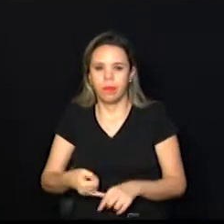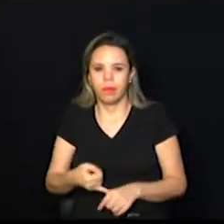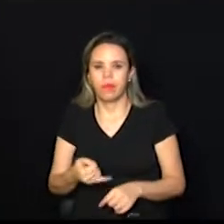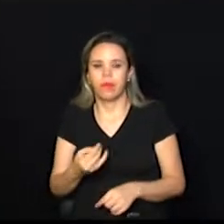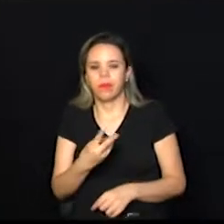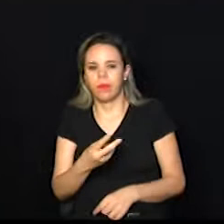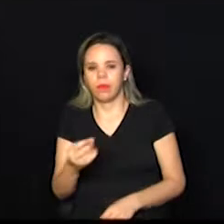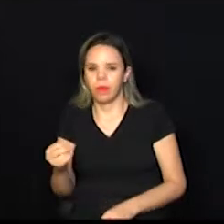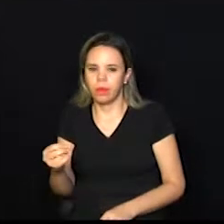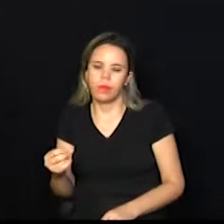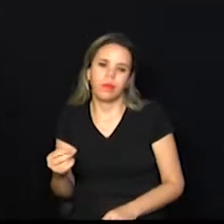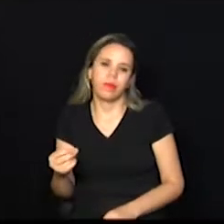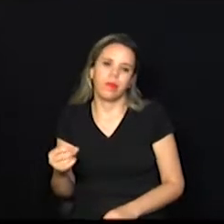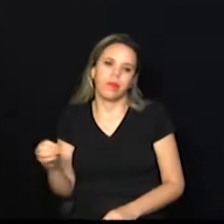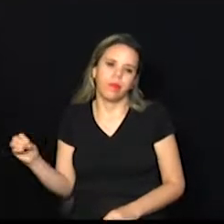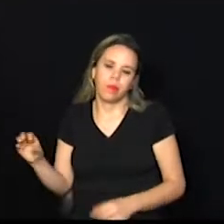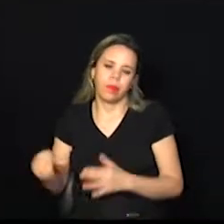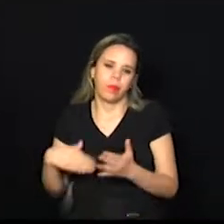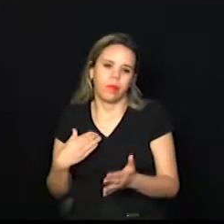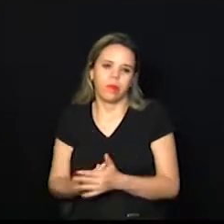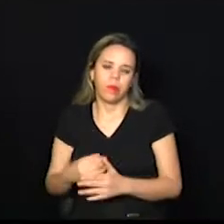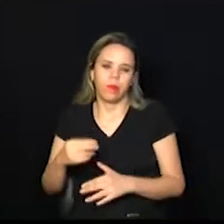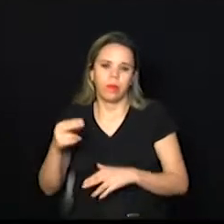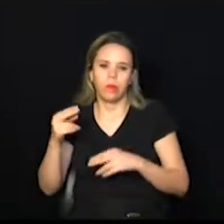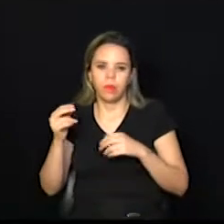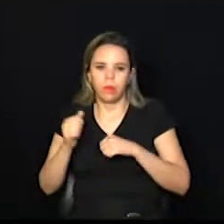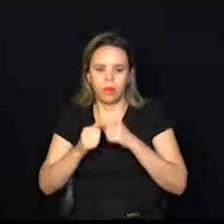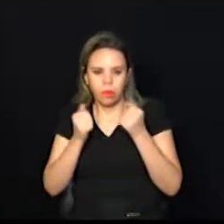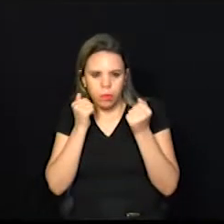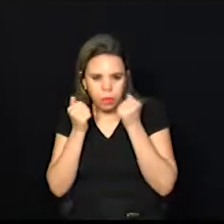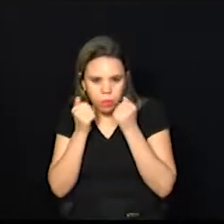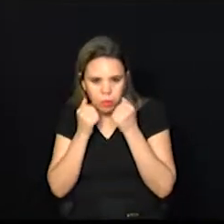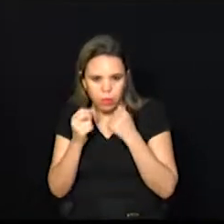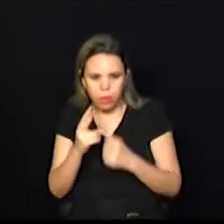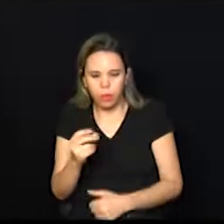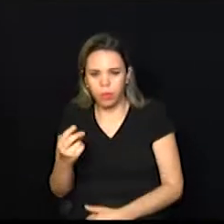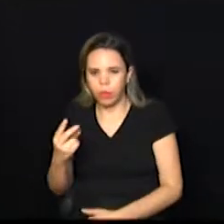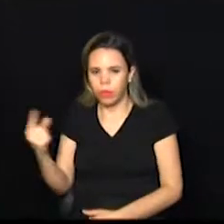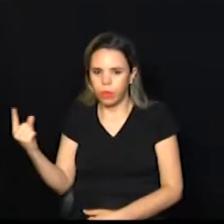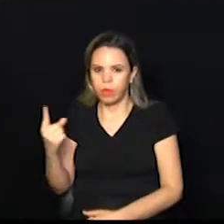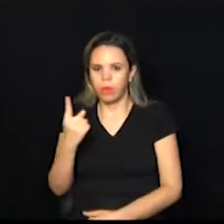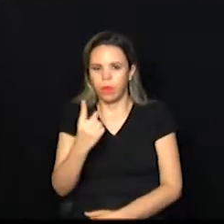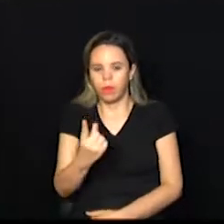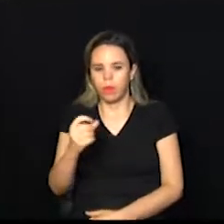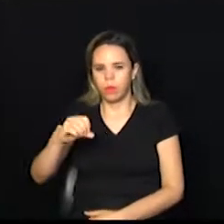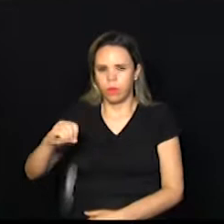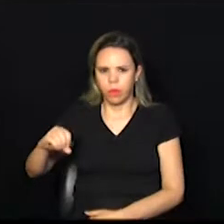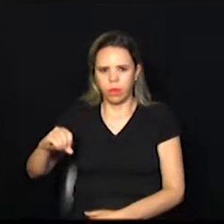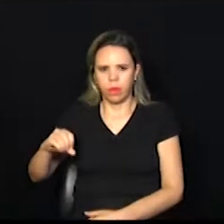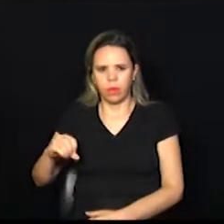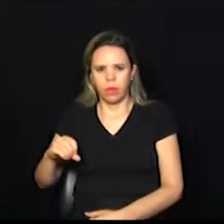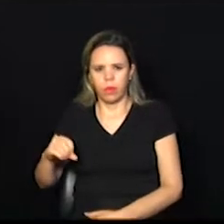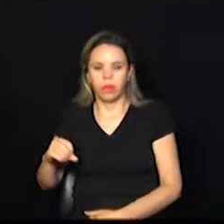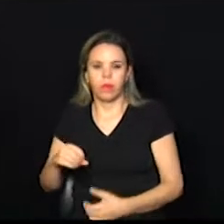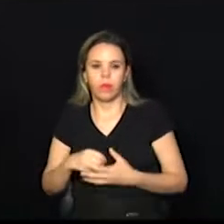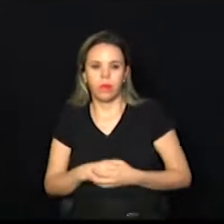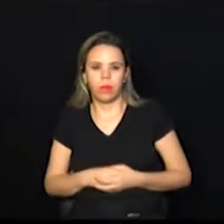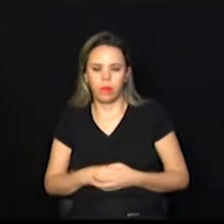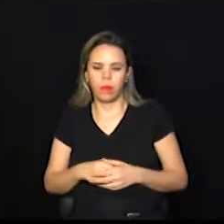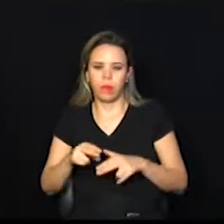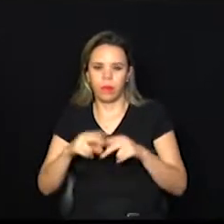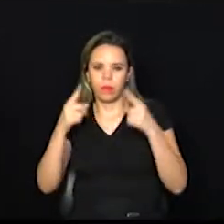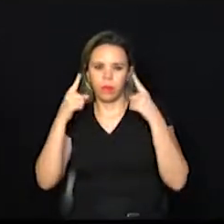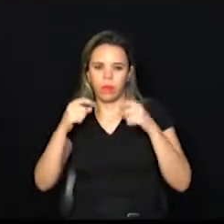de 2021, a gente teve 109 encaminhamentos de famílias para o CREAS por motivo de violência